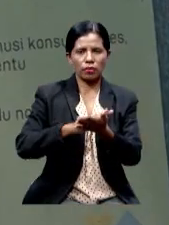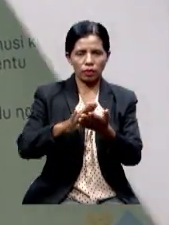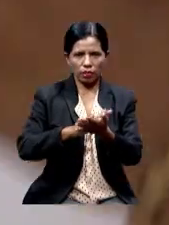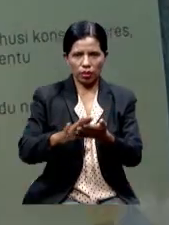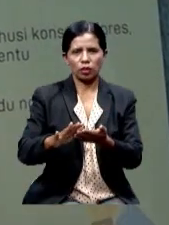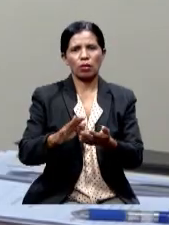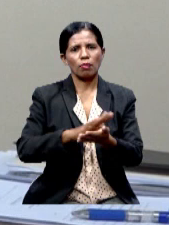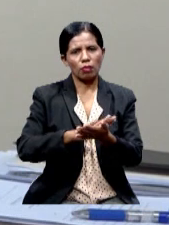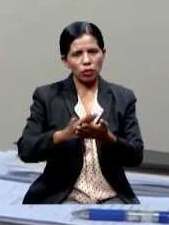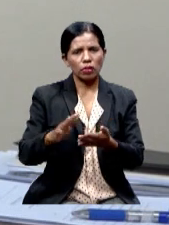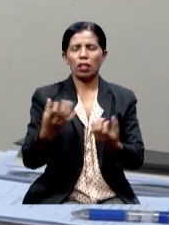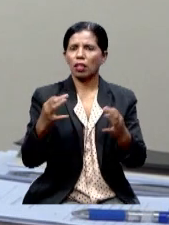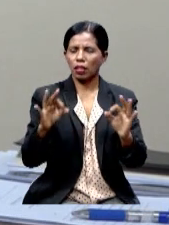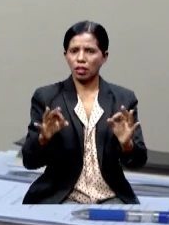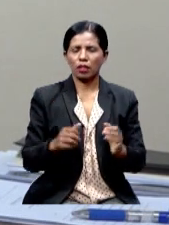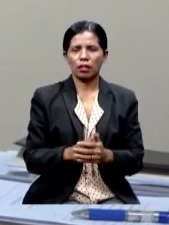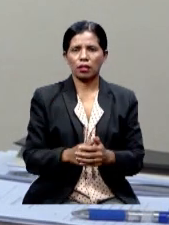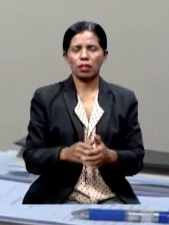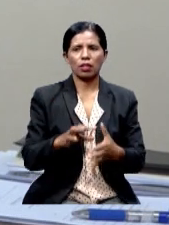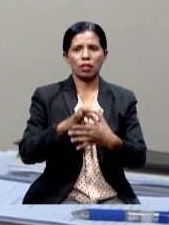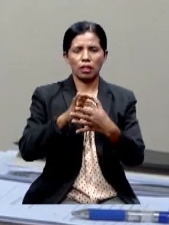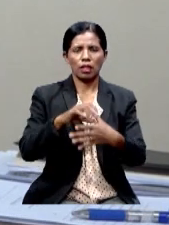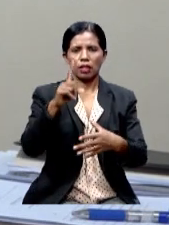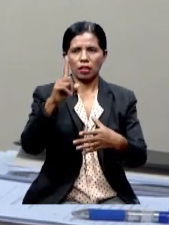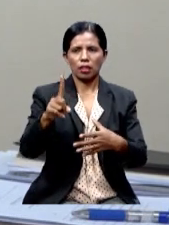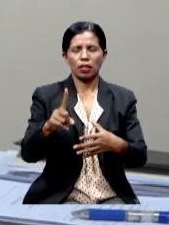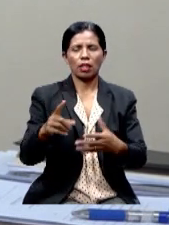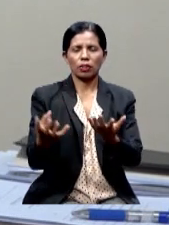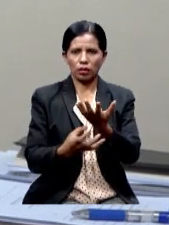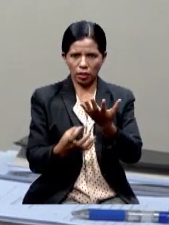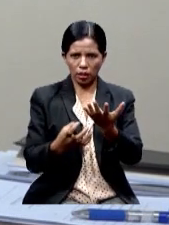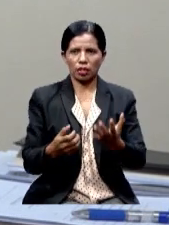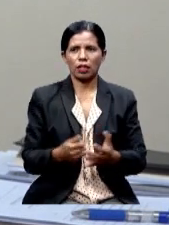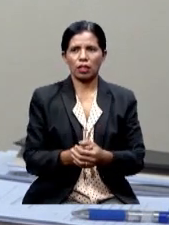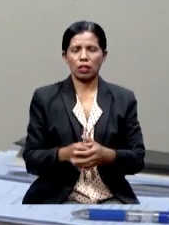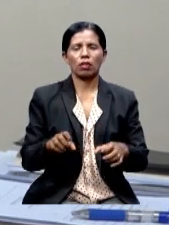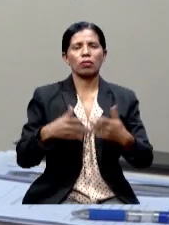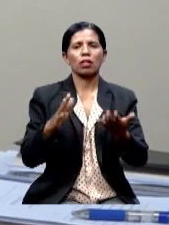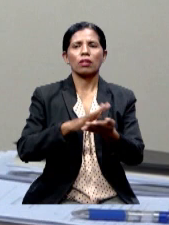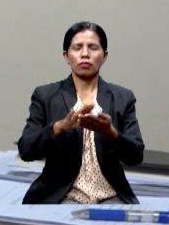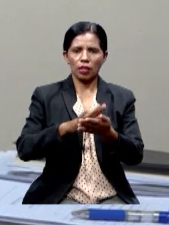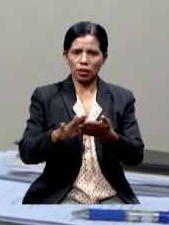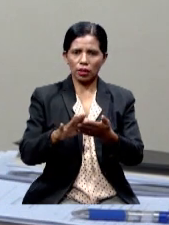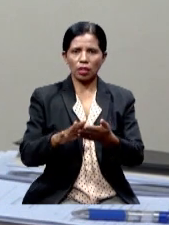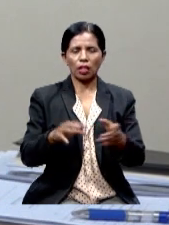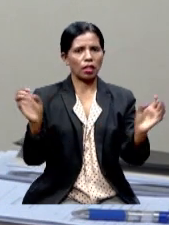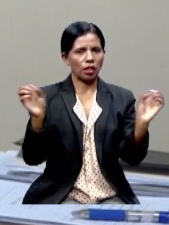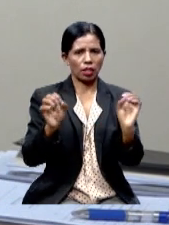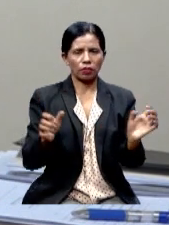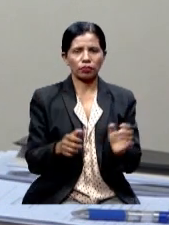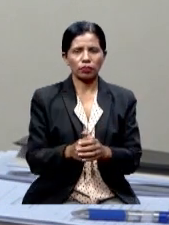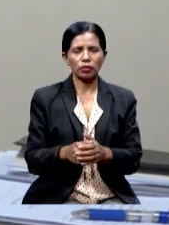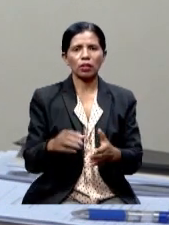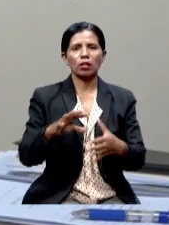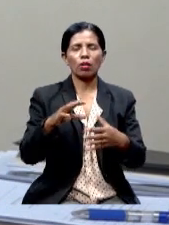galera. Por exemplo, Nang. Nang ida, antes a tu tem, Hansa, se ele faz o homos, galera. E moro